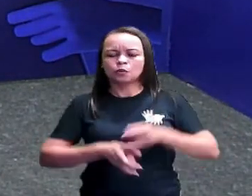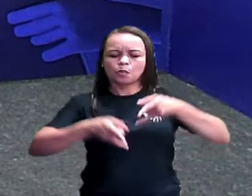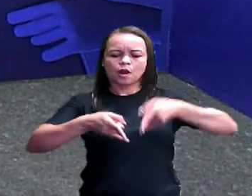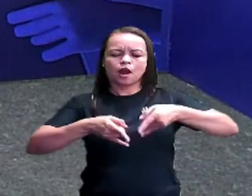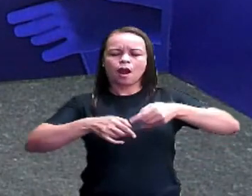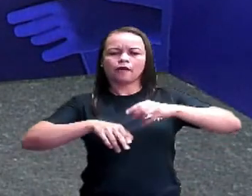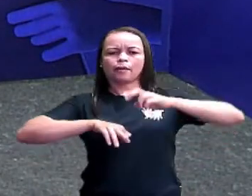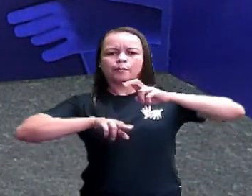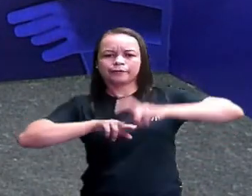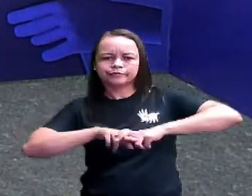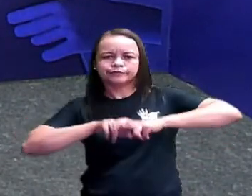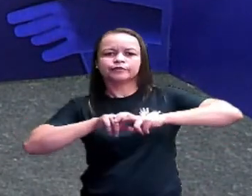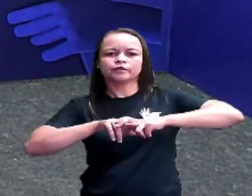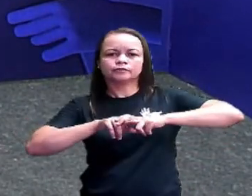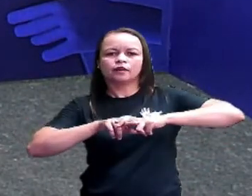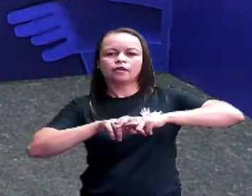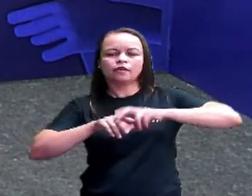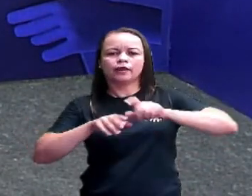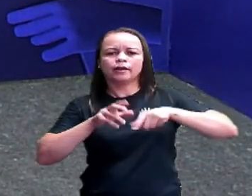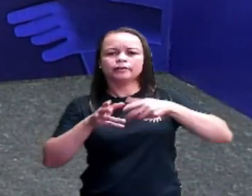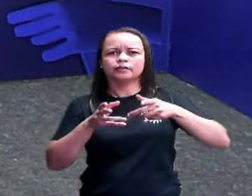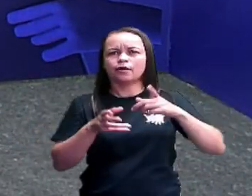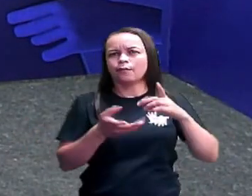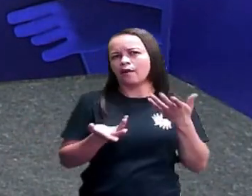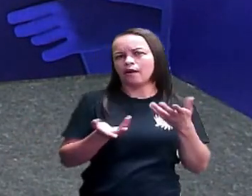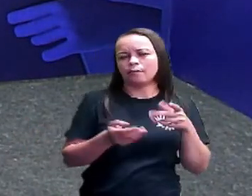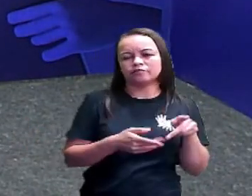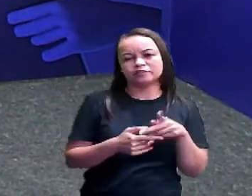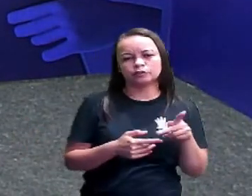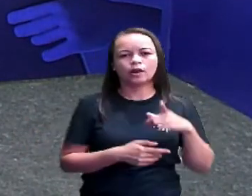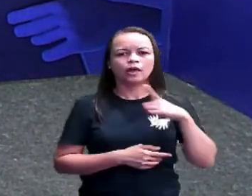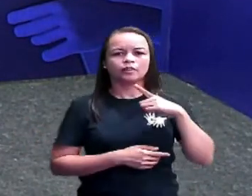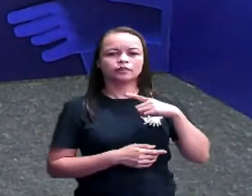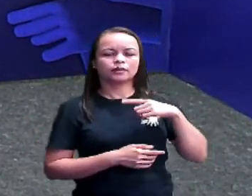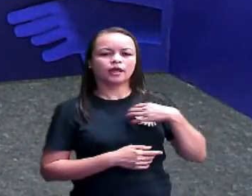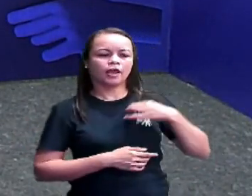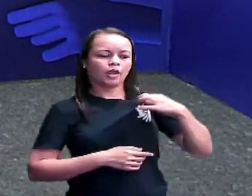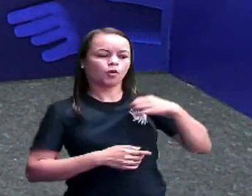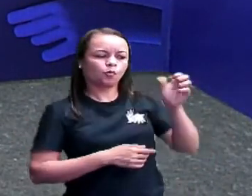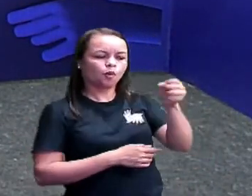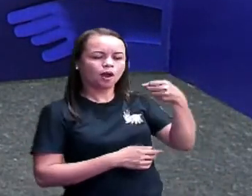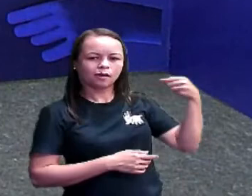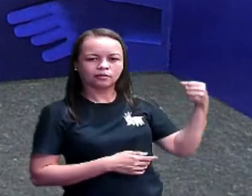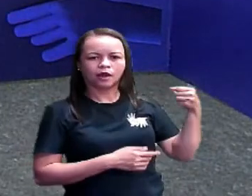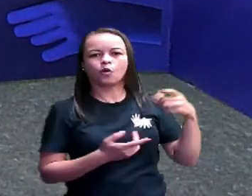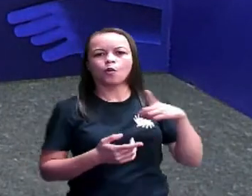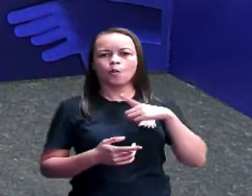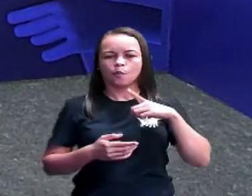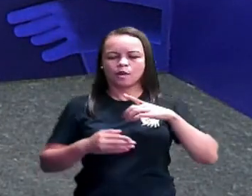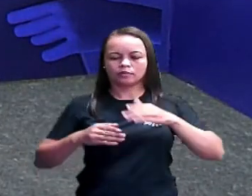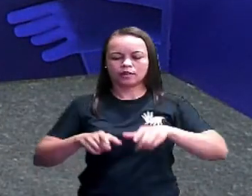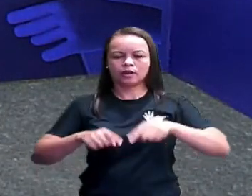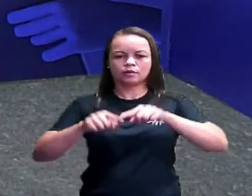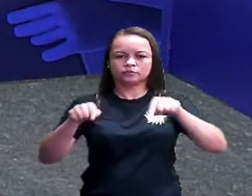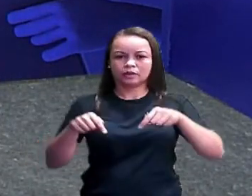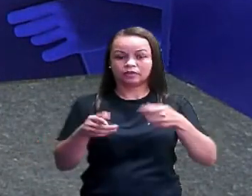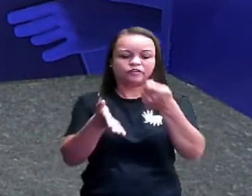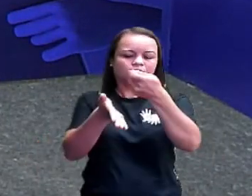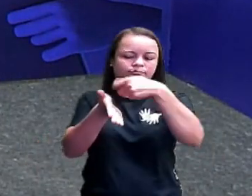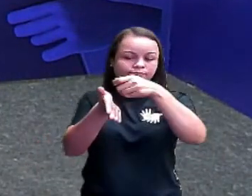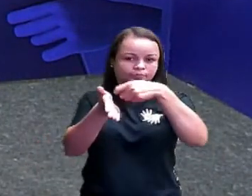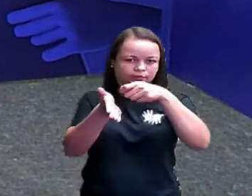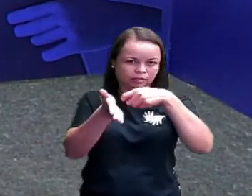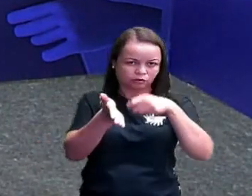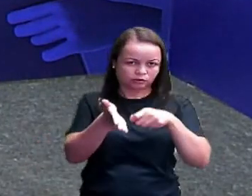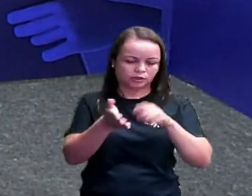do meu irmão, tem uma cômoda, tem um guarda-roupa, tá minhas roupas. A gente vai anotar, ó, o que tem na